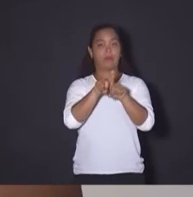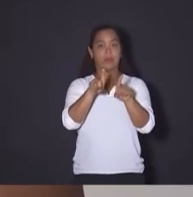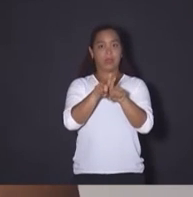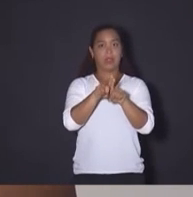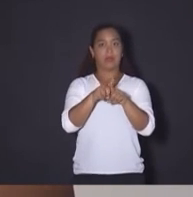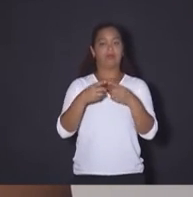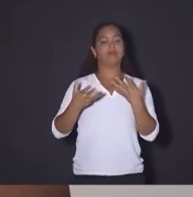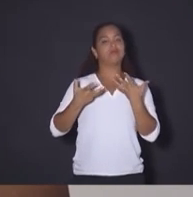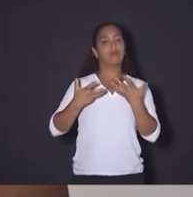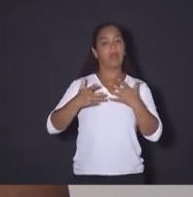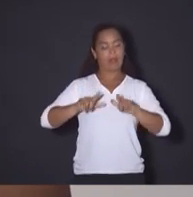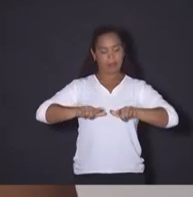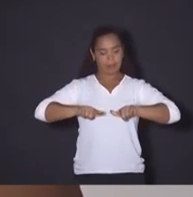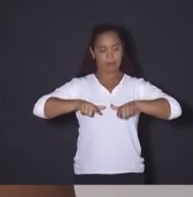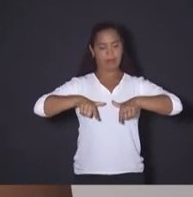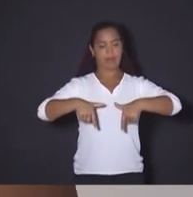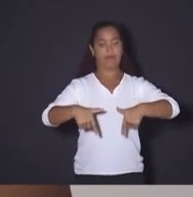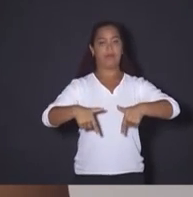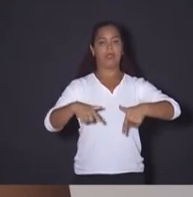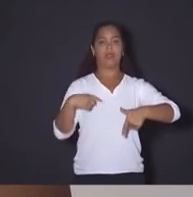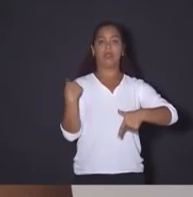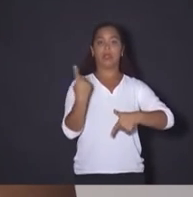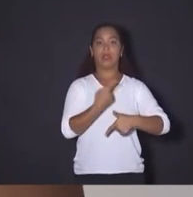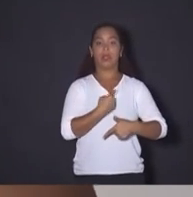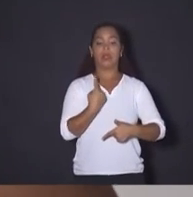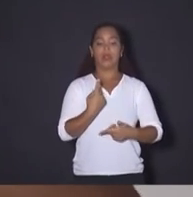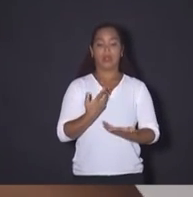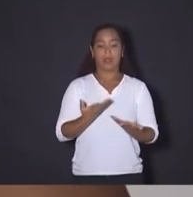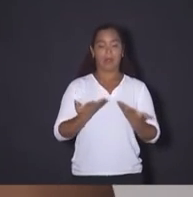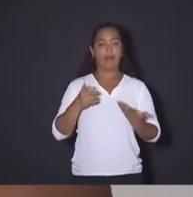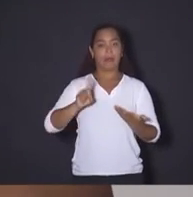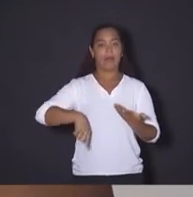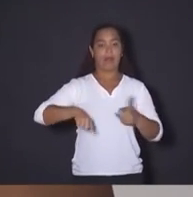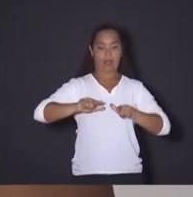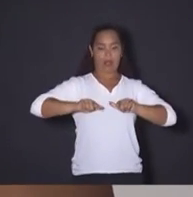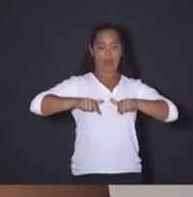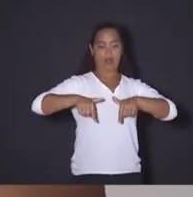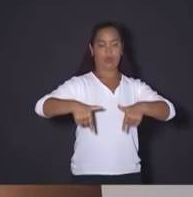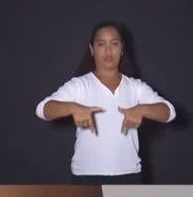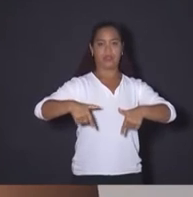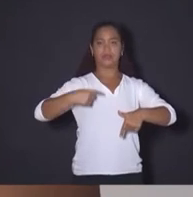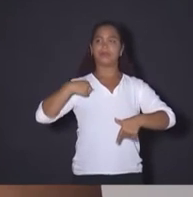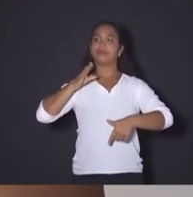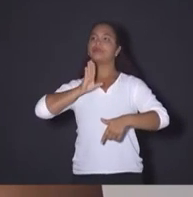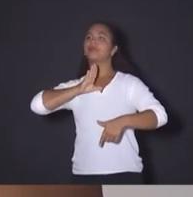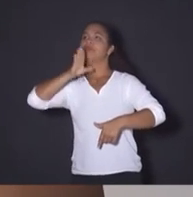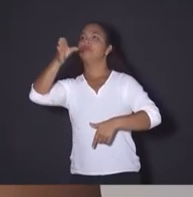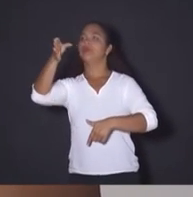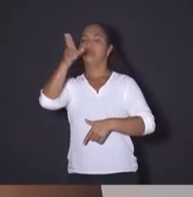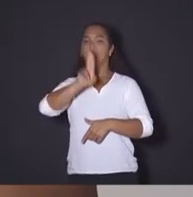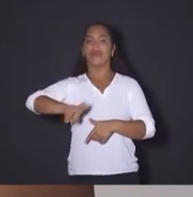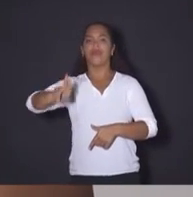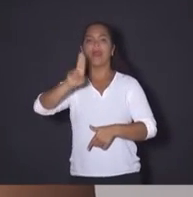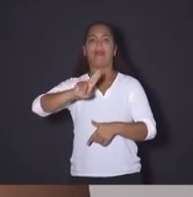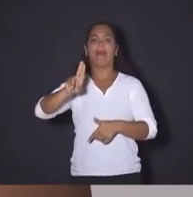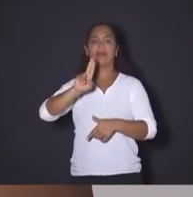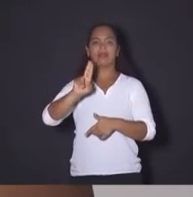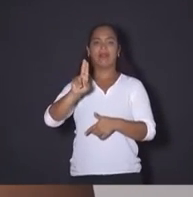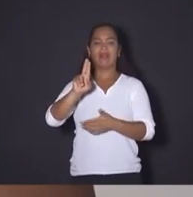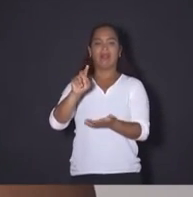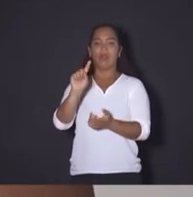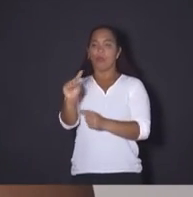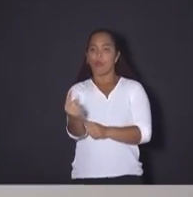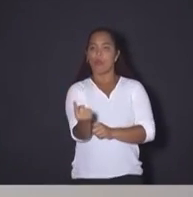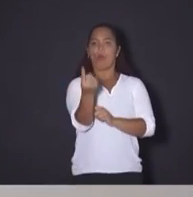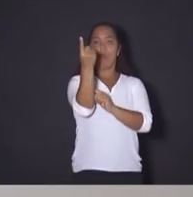lembrando frança nó nosso lugar eu from a gente não foi para a universidade para ser o ponto preto feliz no meio da